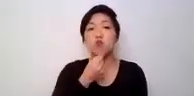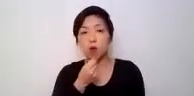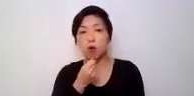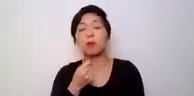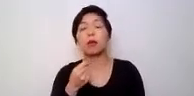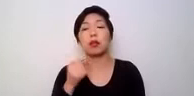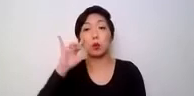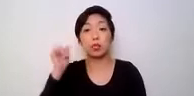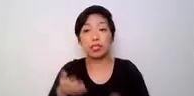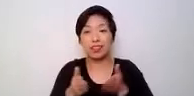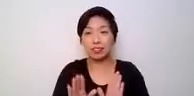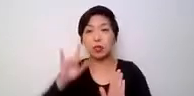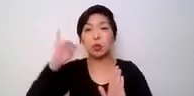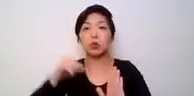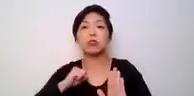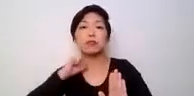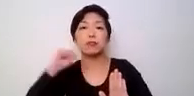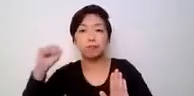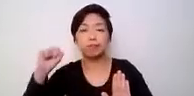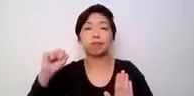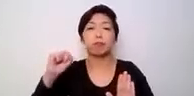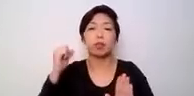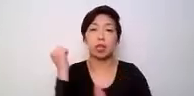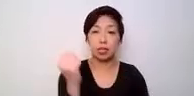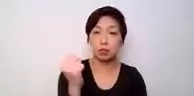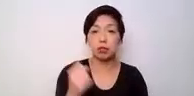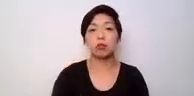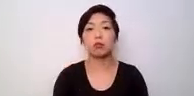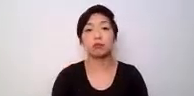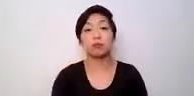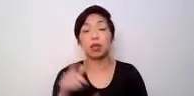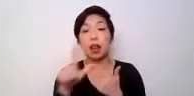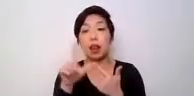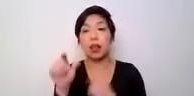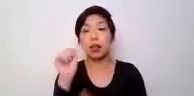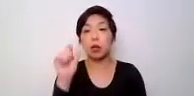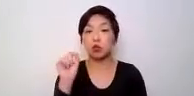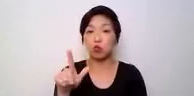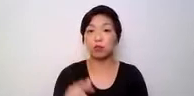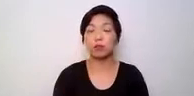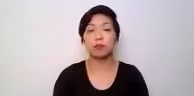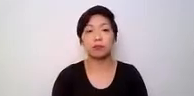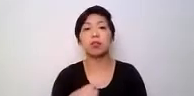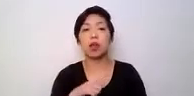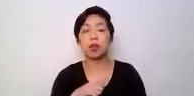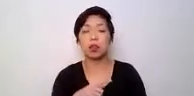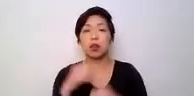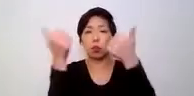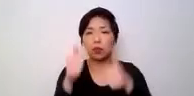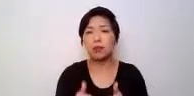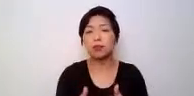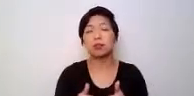de assassinato de Carlos Marighella em letras azuis e possui essa silhueta humana de punhos